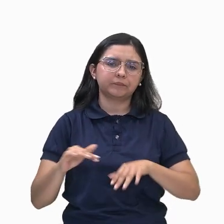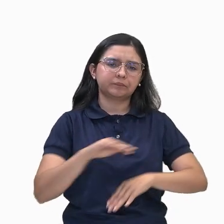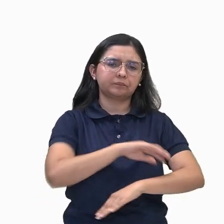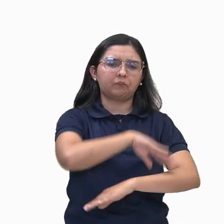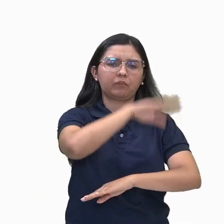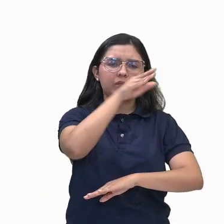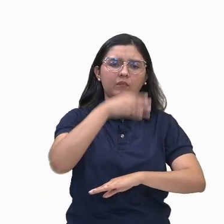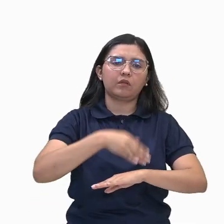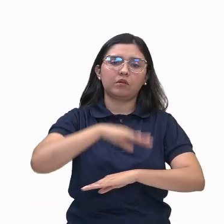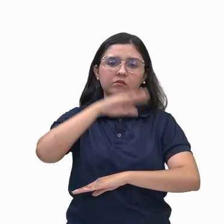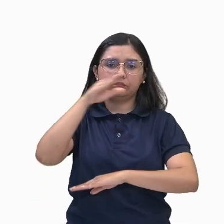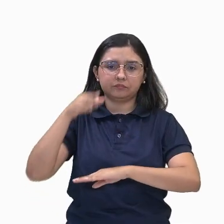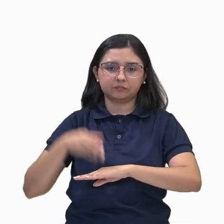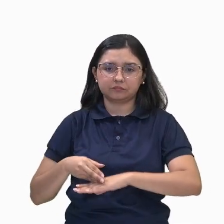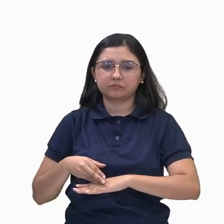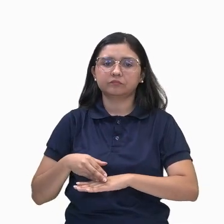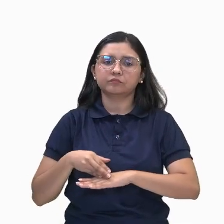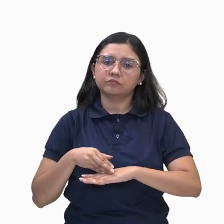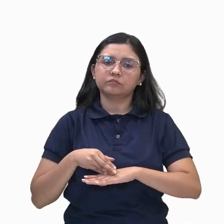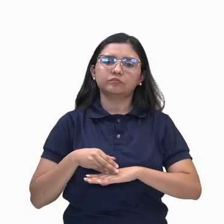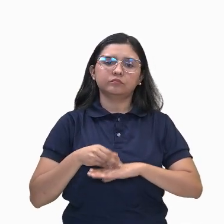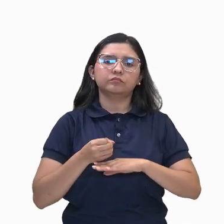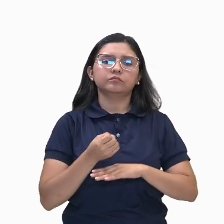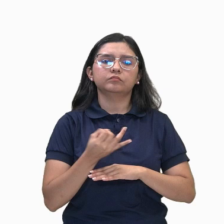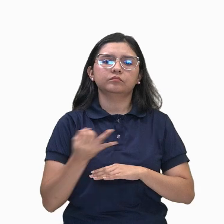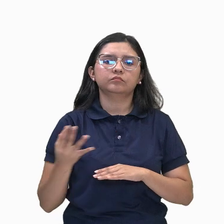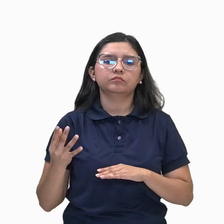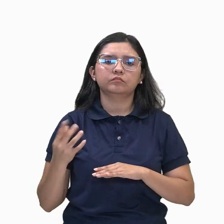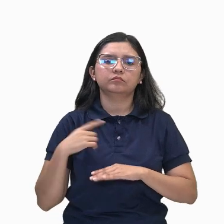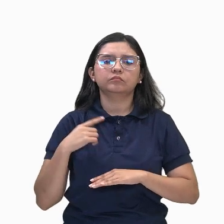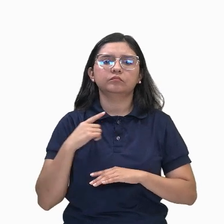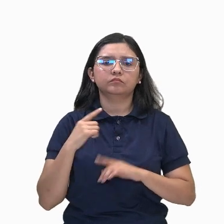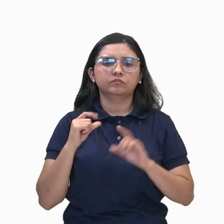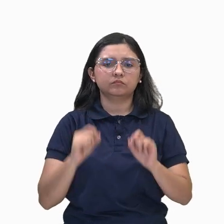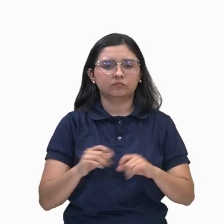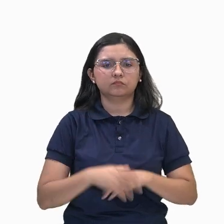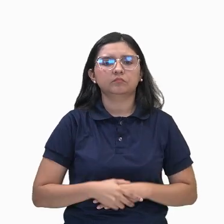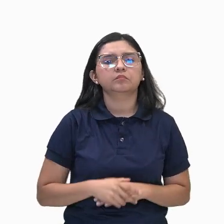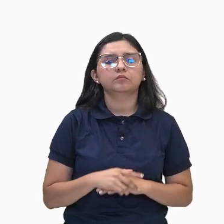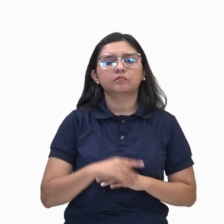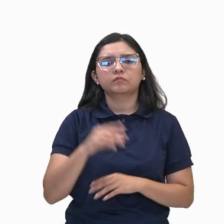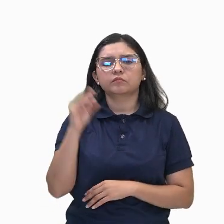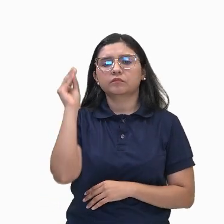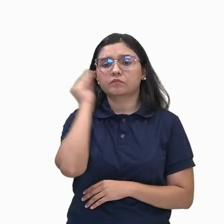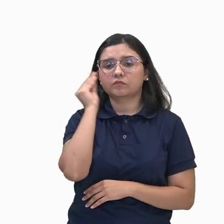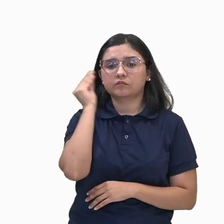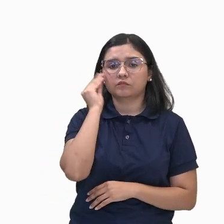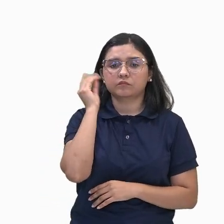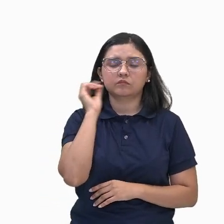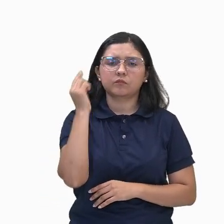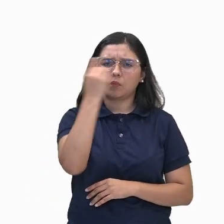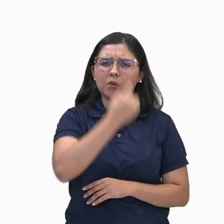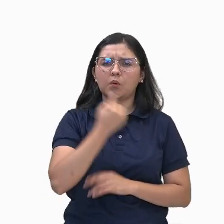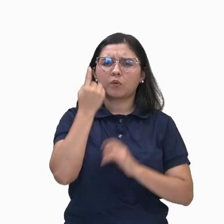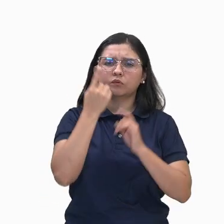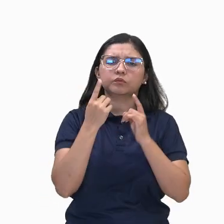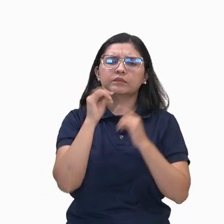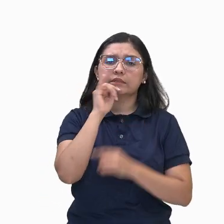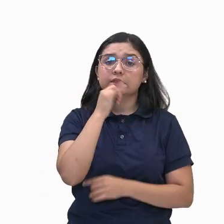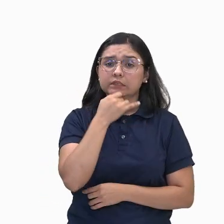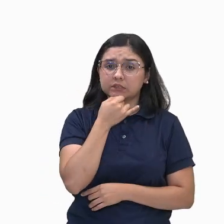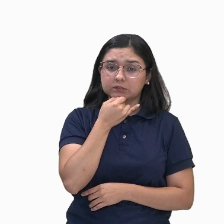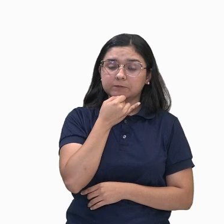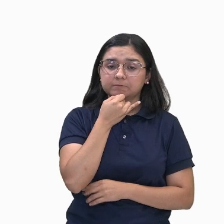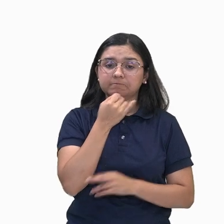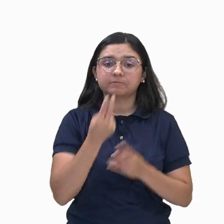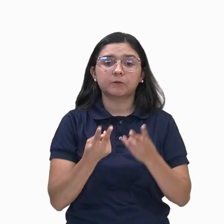para dar contágio a toda a terra, basta ver-se o meu rosto magoado. Então,